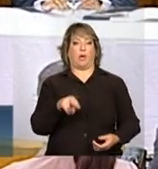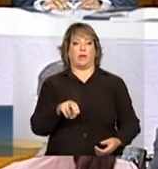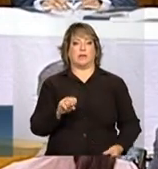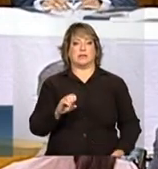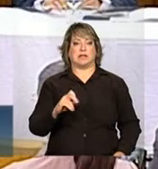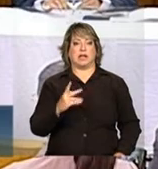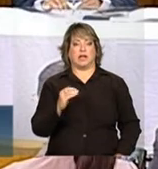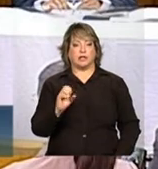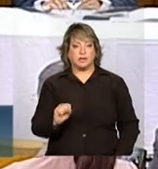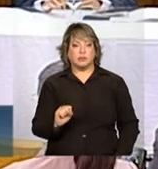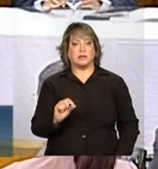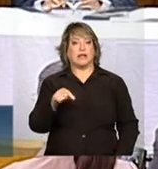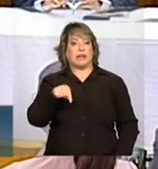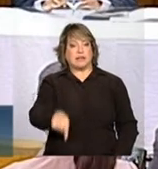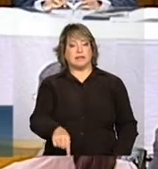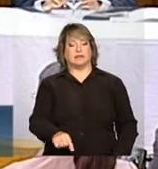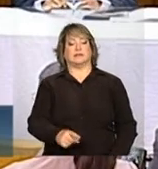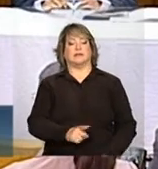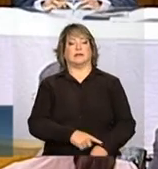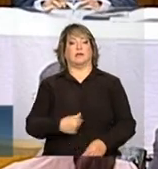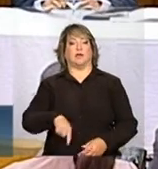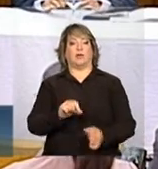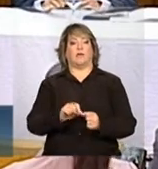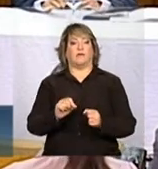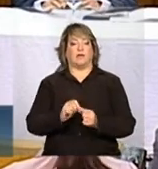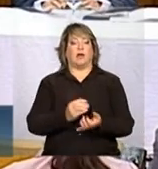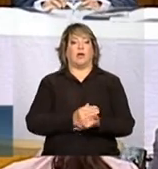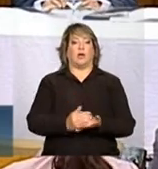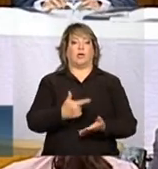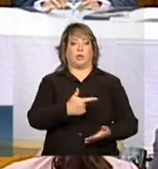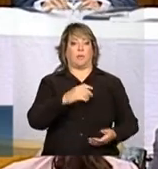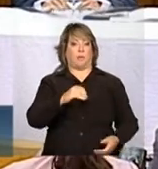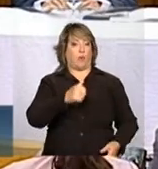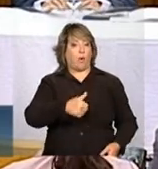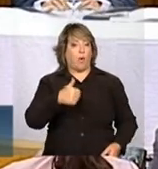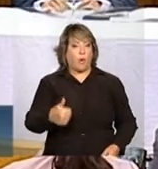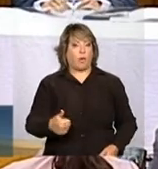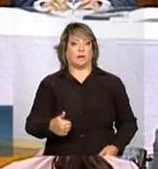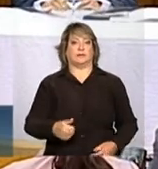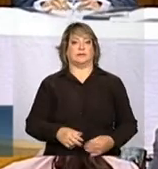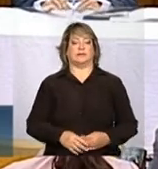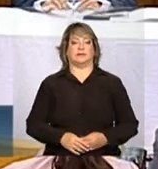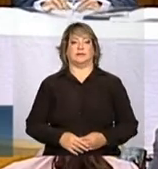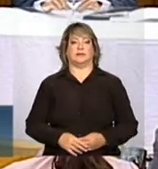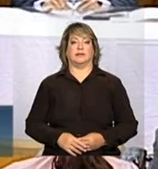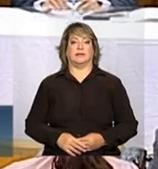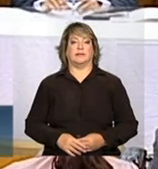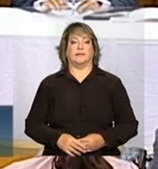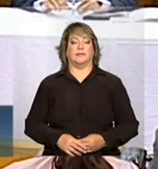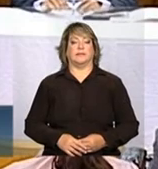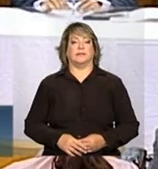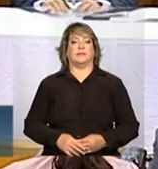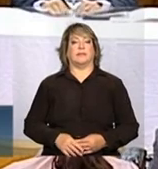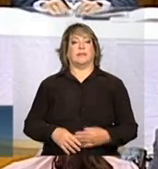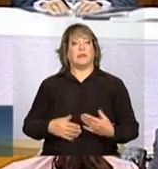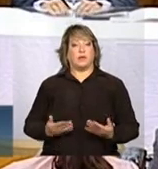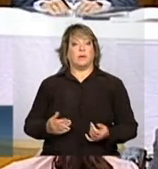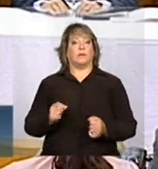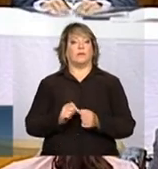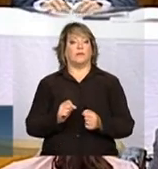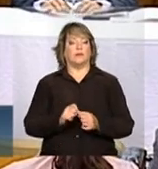que a gente construiu a partir de 2011, né, que construiu,